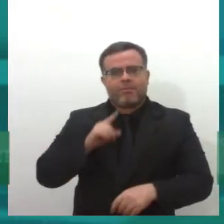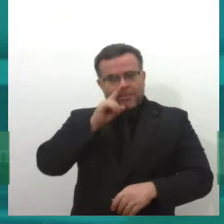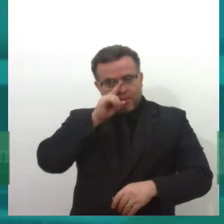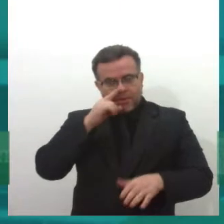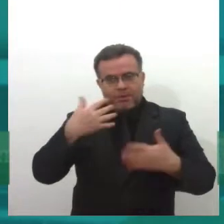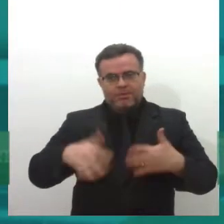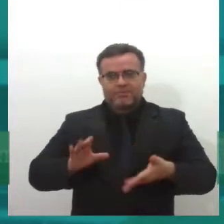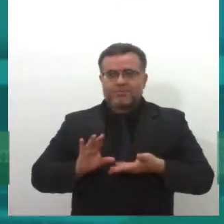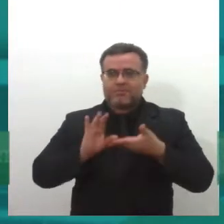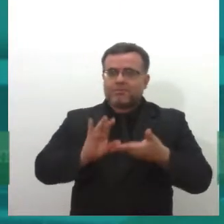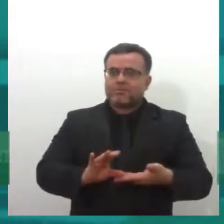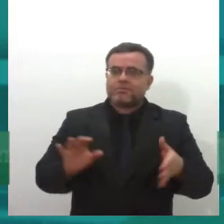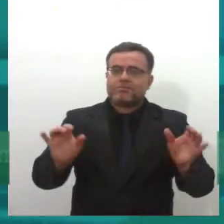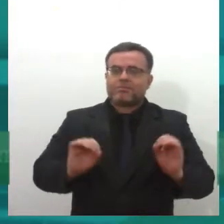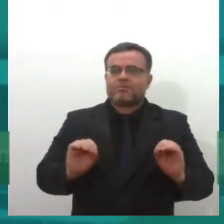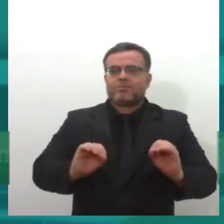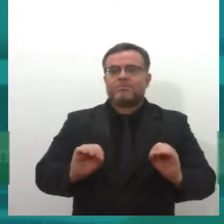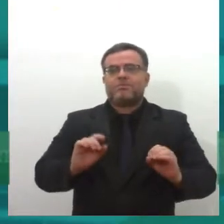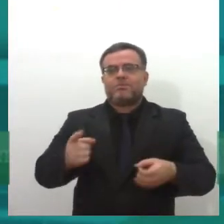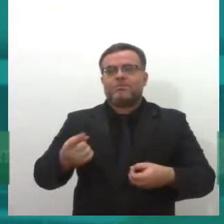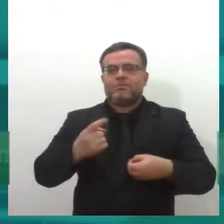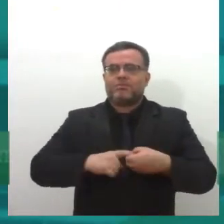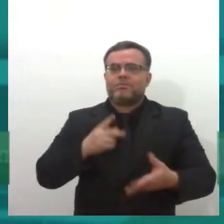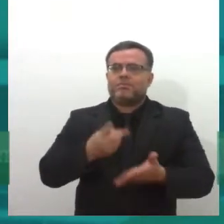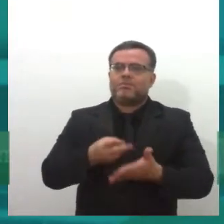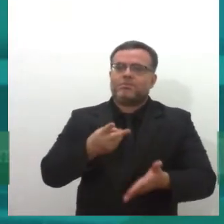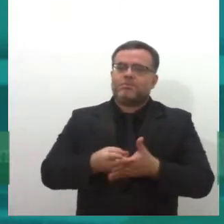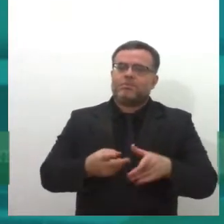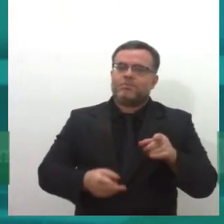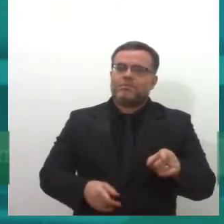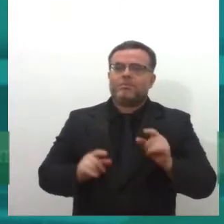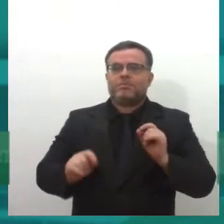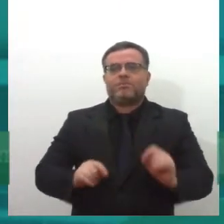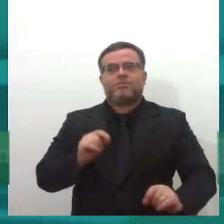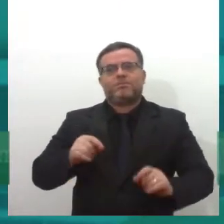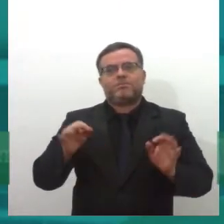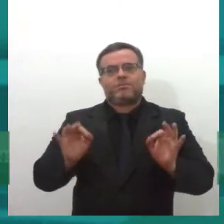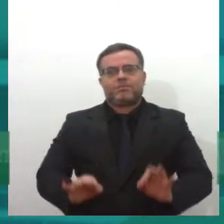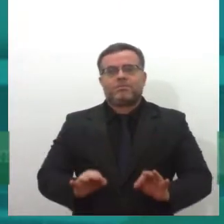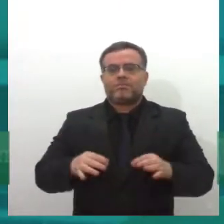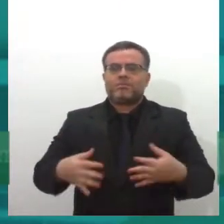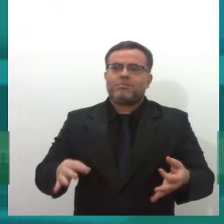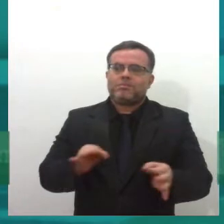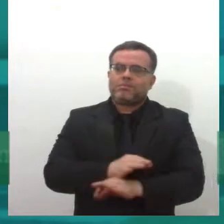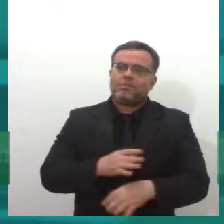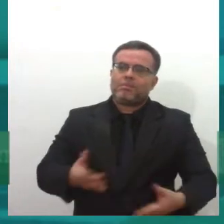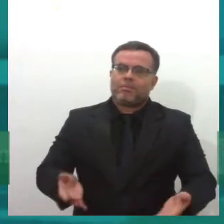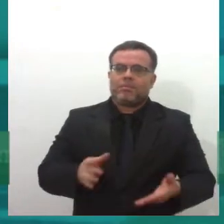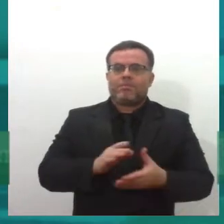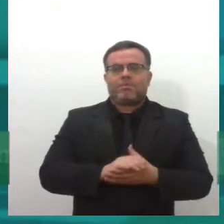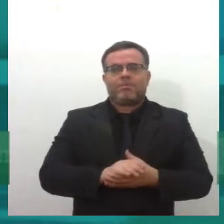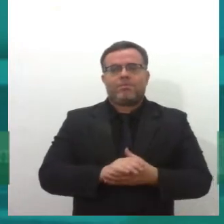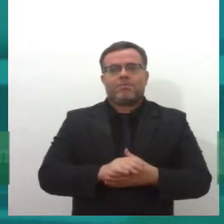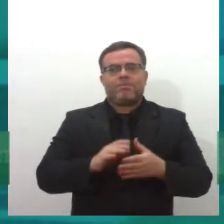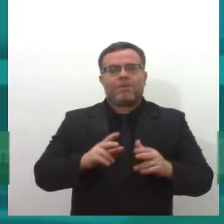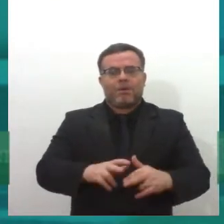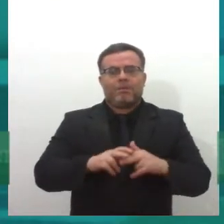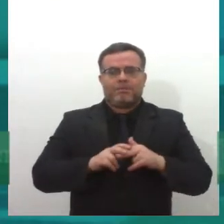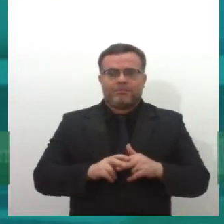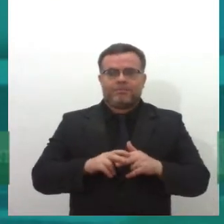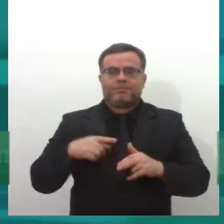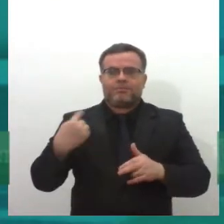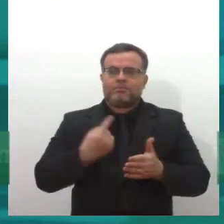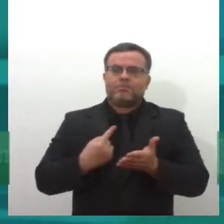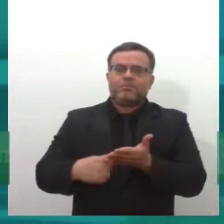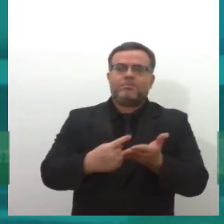investimento e voltar para o problema que acontecia, né, anos 70, anos 80, que é o desabastecimento de combustível. Então, a gente sim